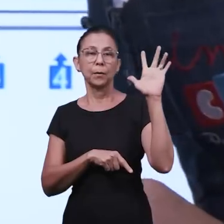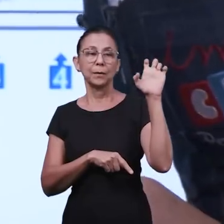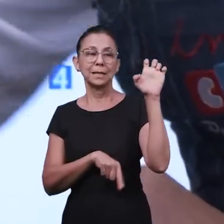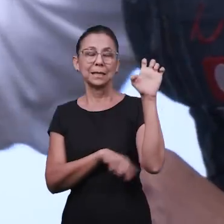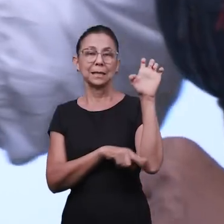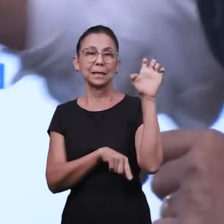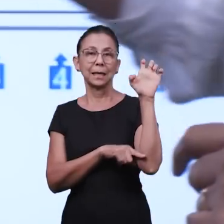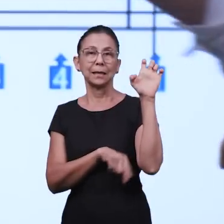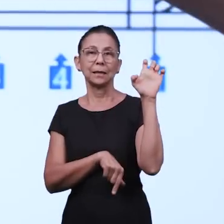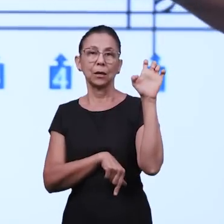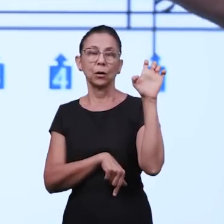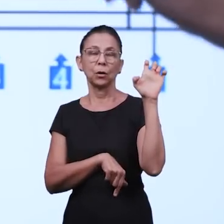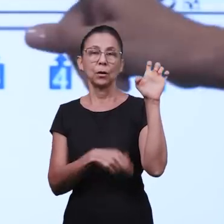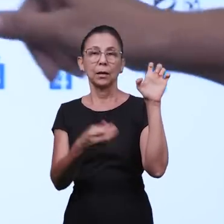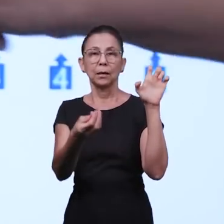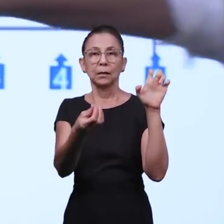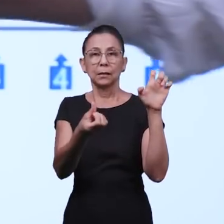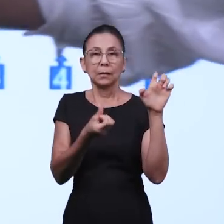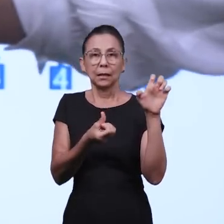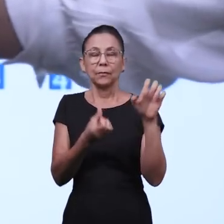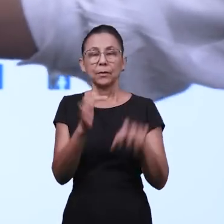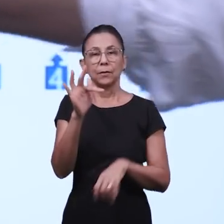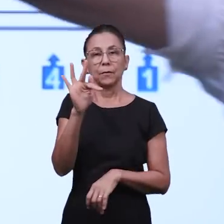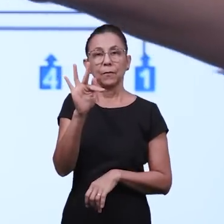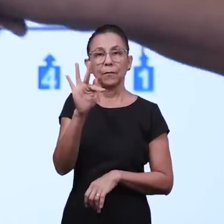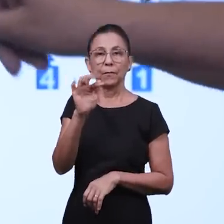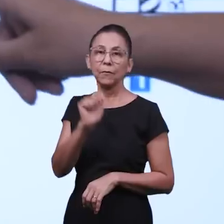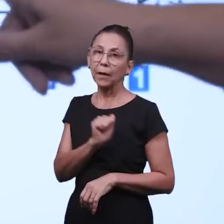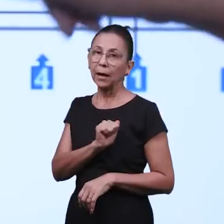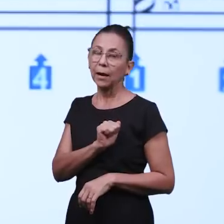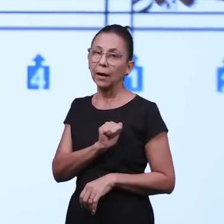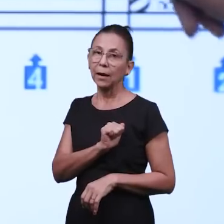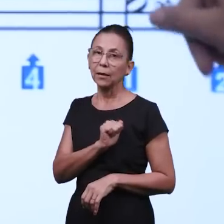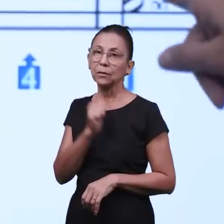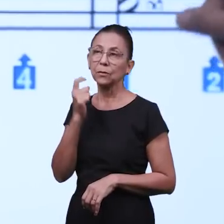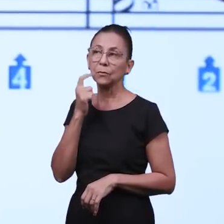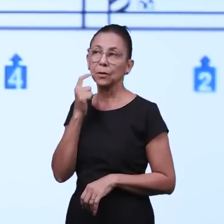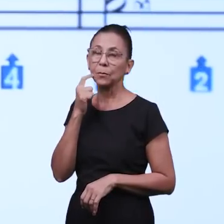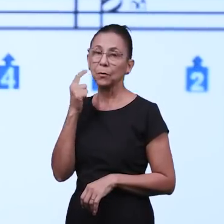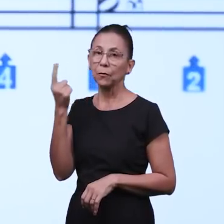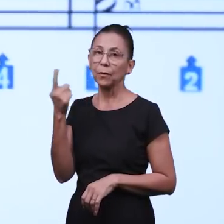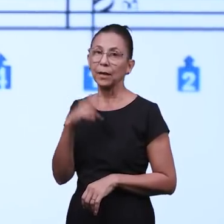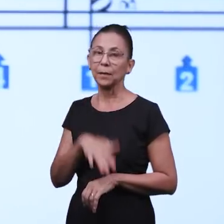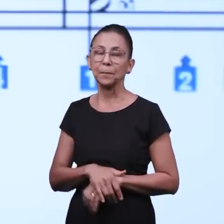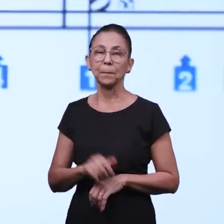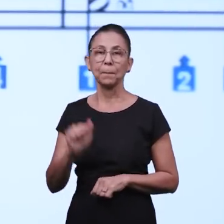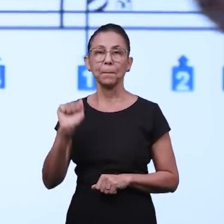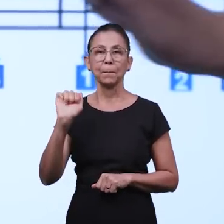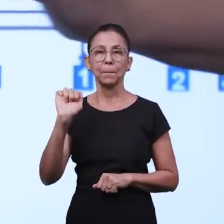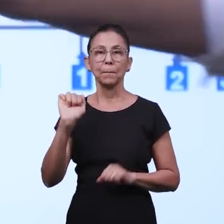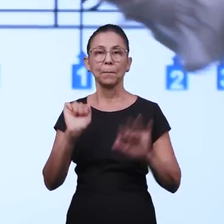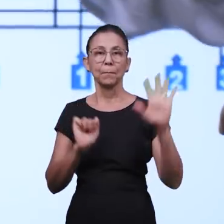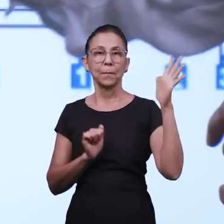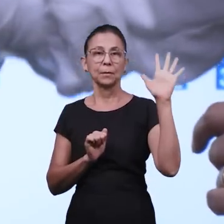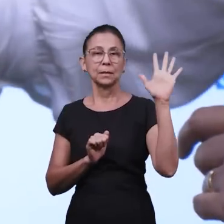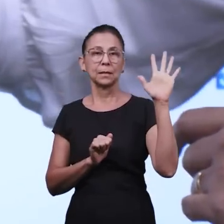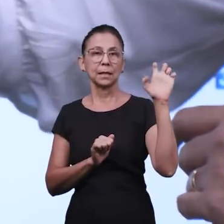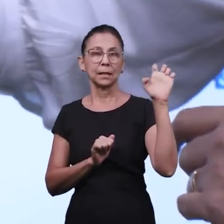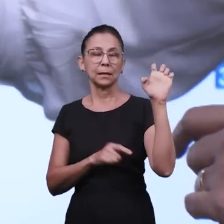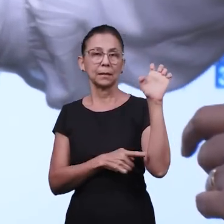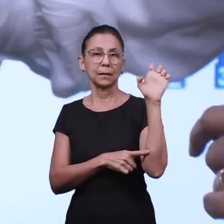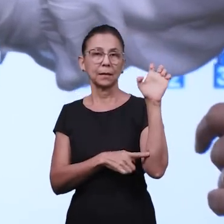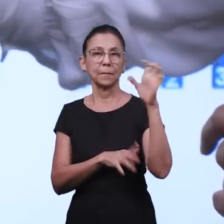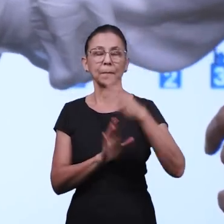clave de Fá. Então, nós vamos iniciar passando os acordes da clave de Fá, mão esquerda.